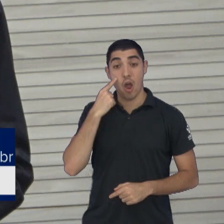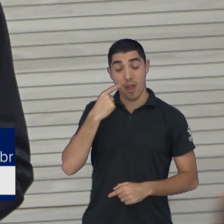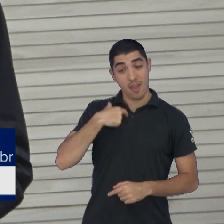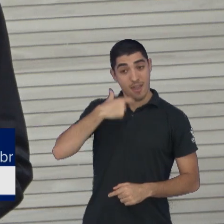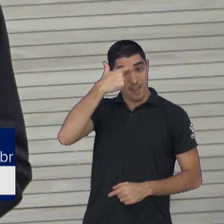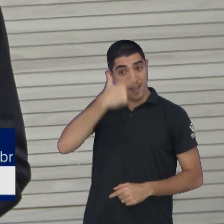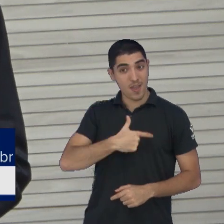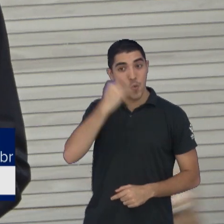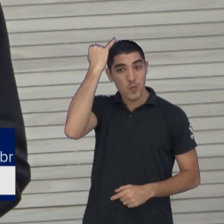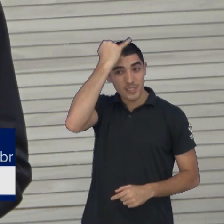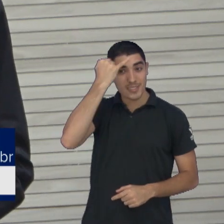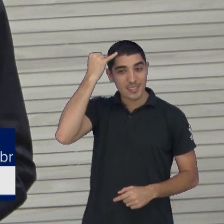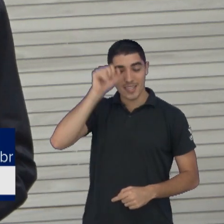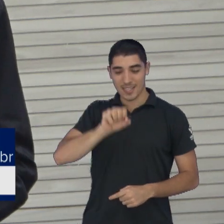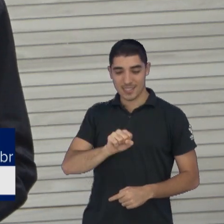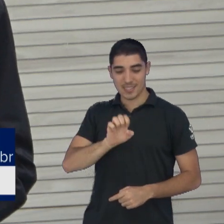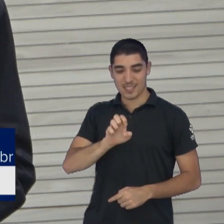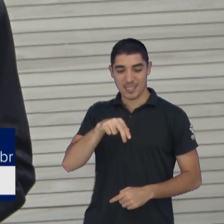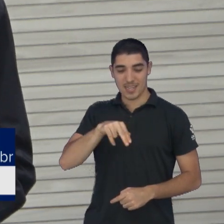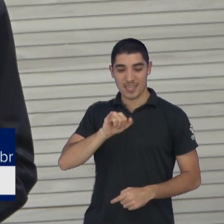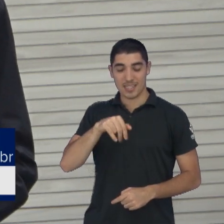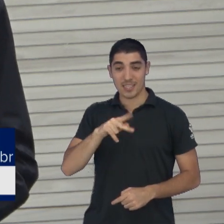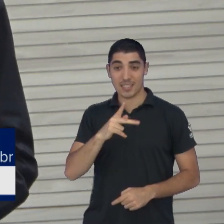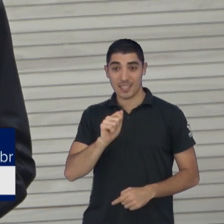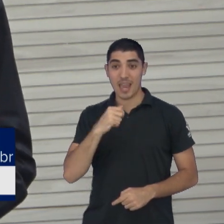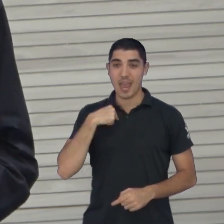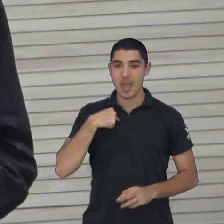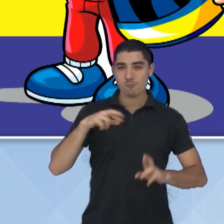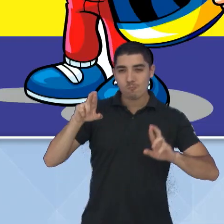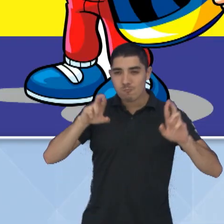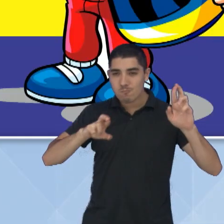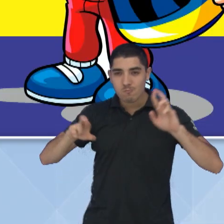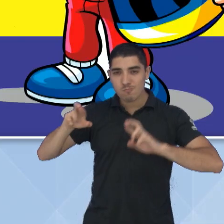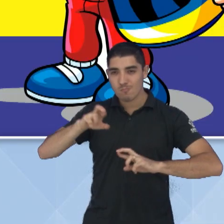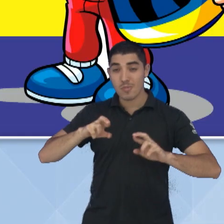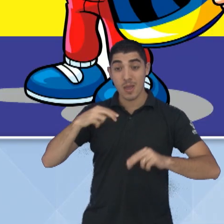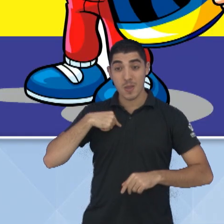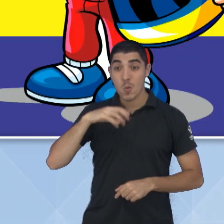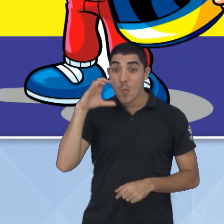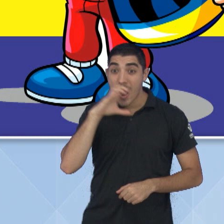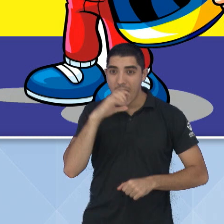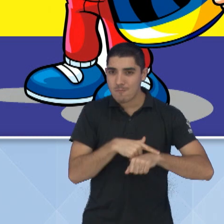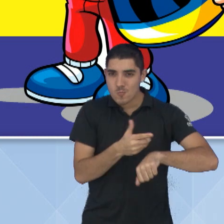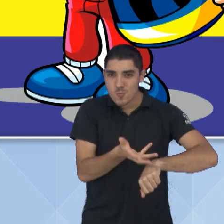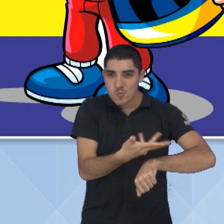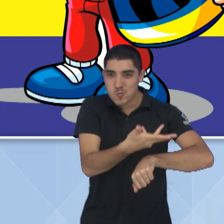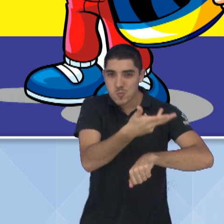Seninha, fiscalizando a cidade inteligente. Seninha que é rápido. Próximo.